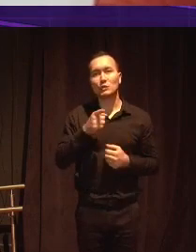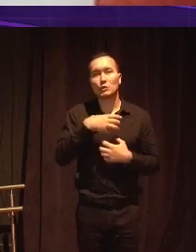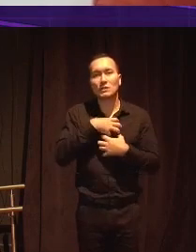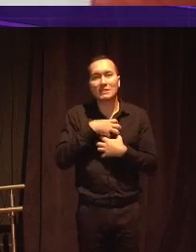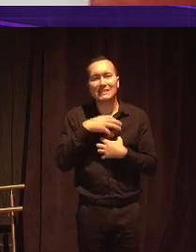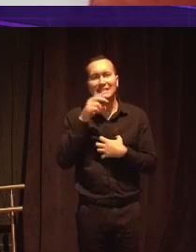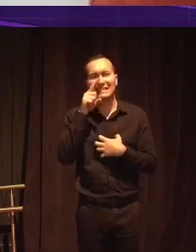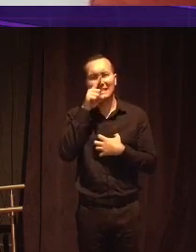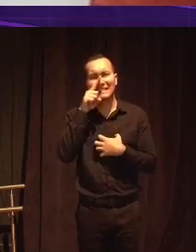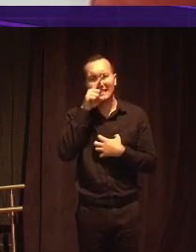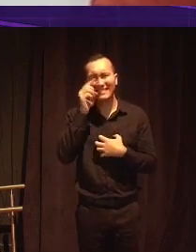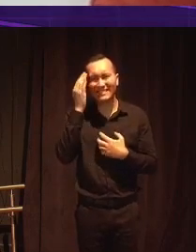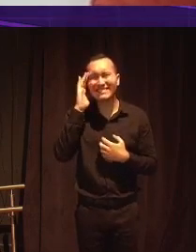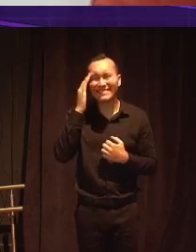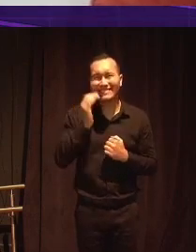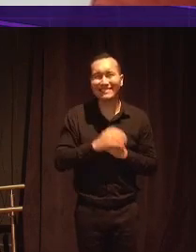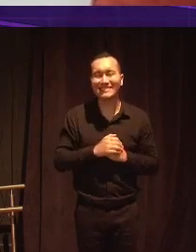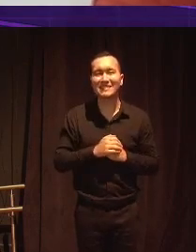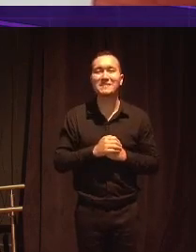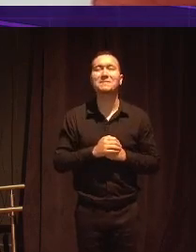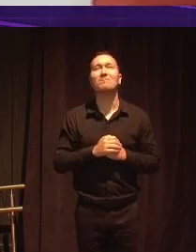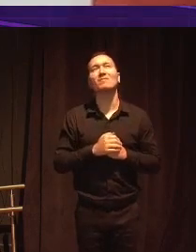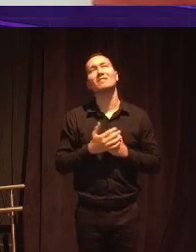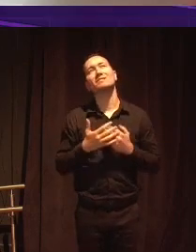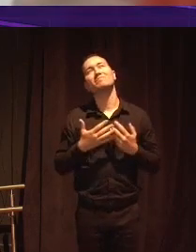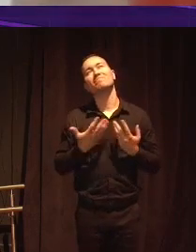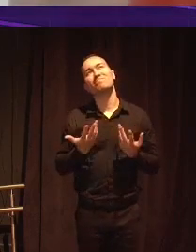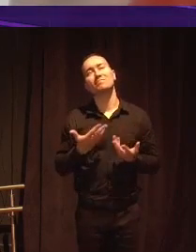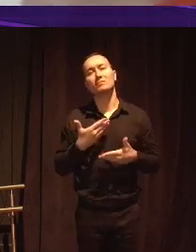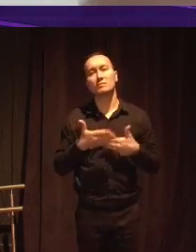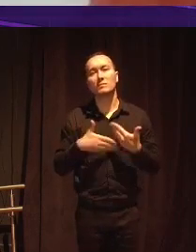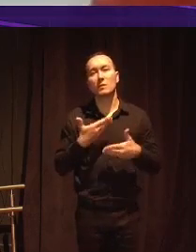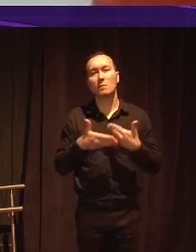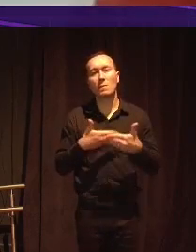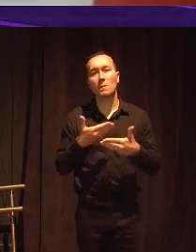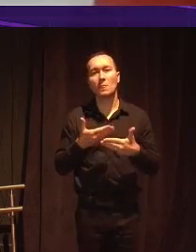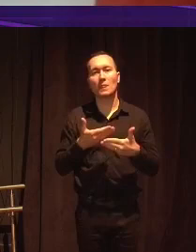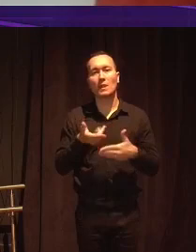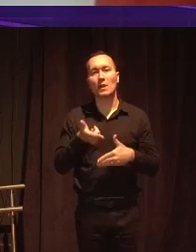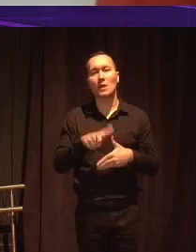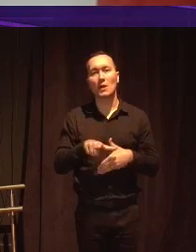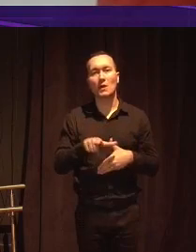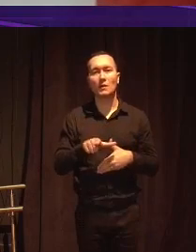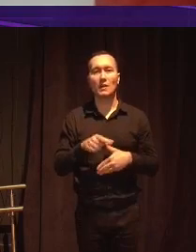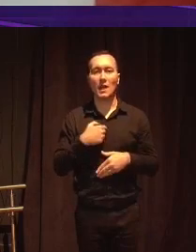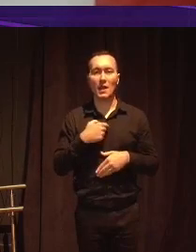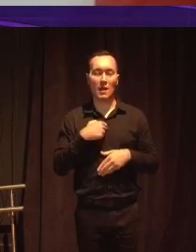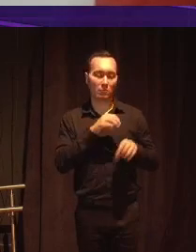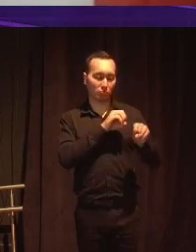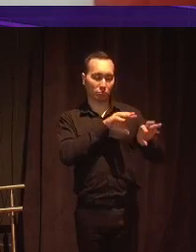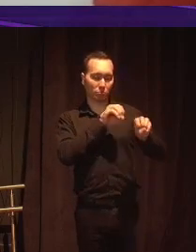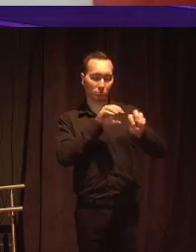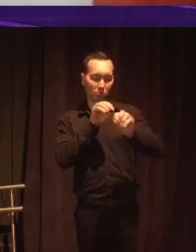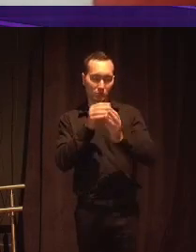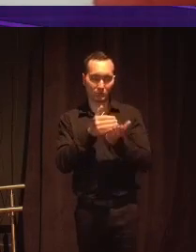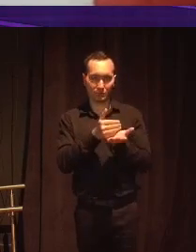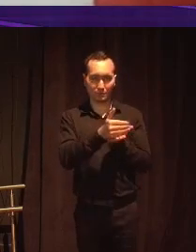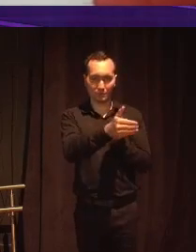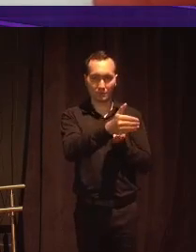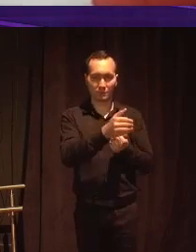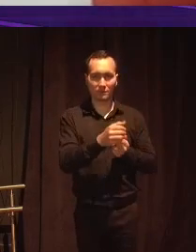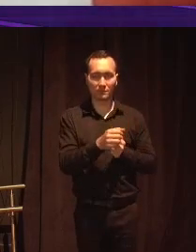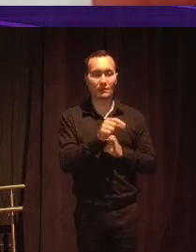mesmo. Outro exemplo foi que, nessa mesma época, né, quando eu comecei a dar aula, então, não